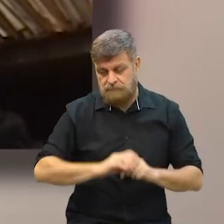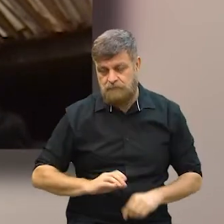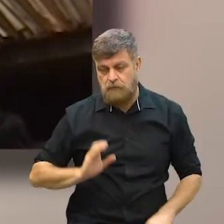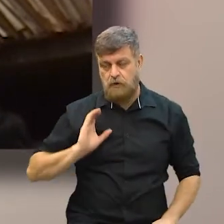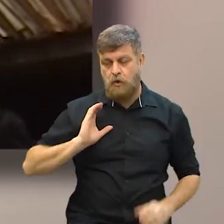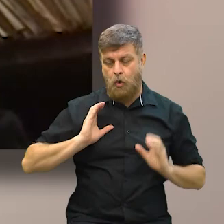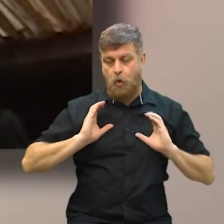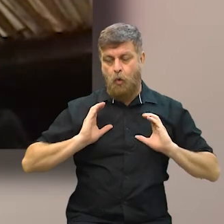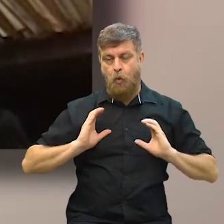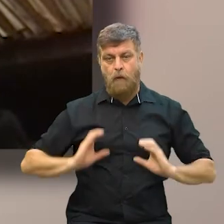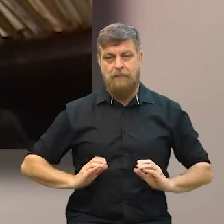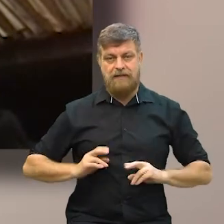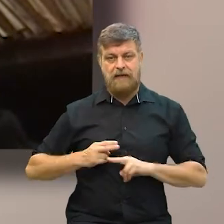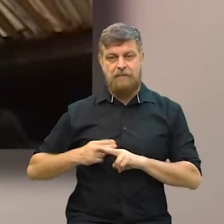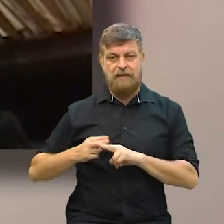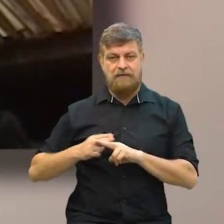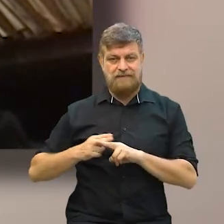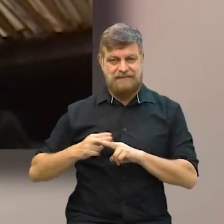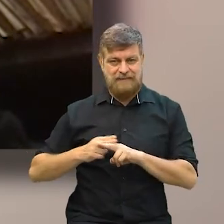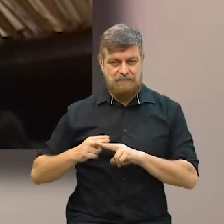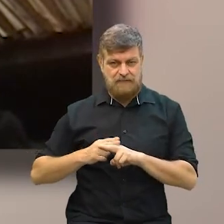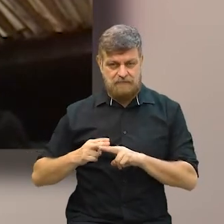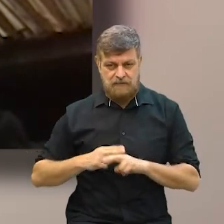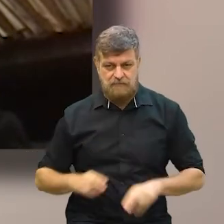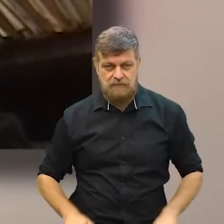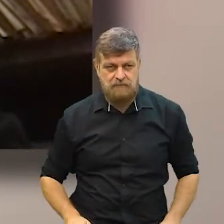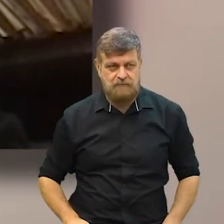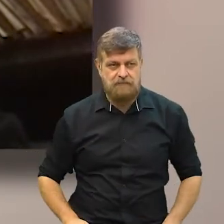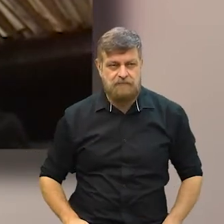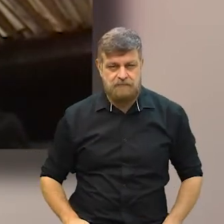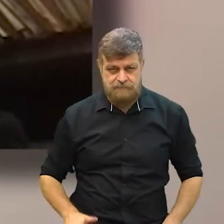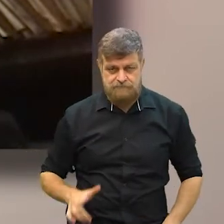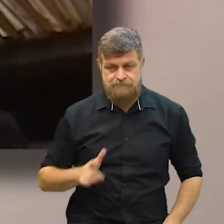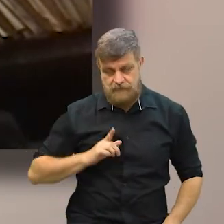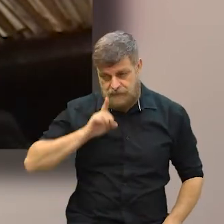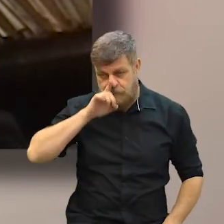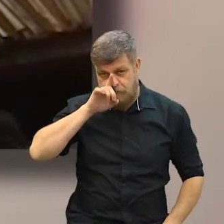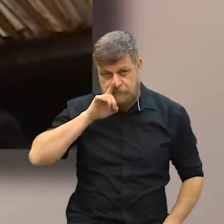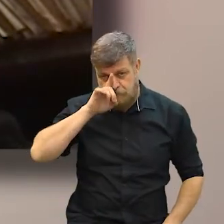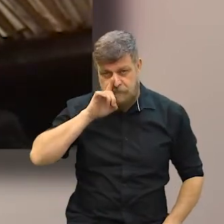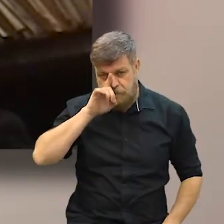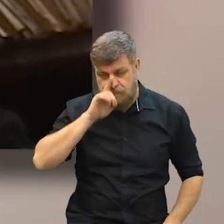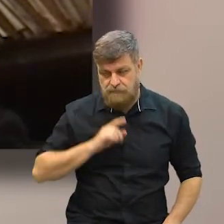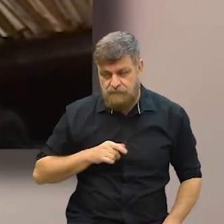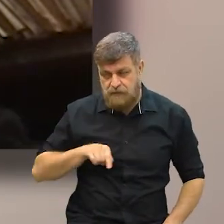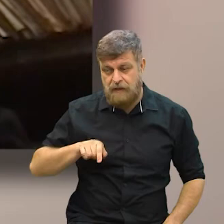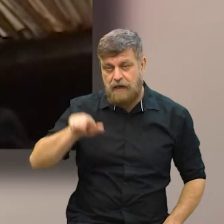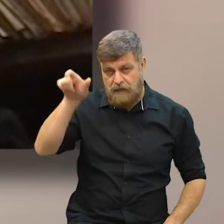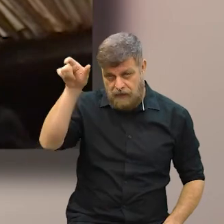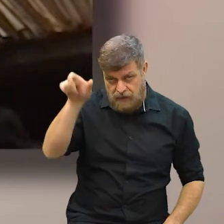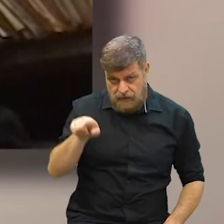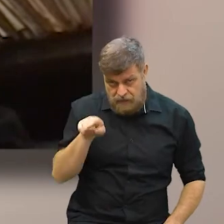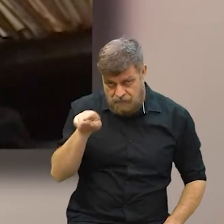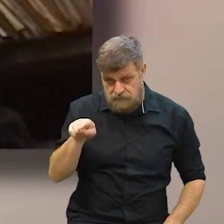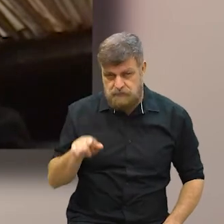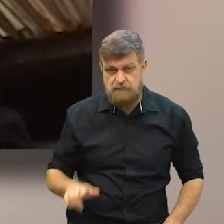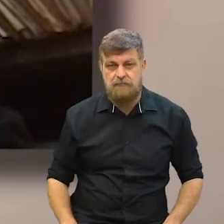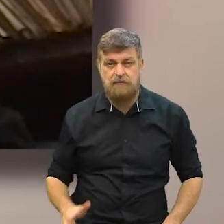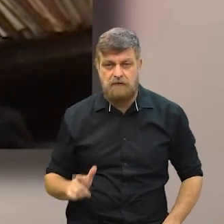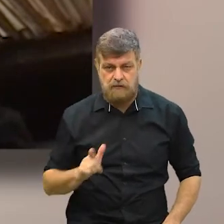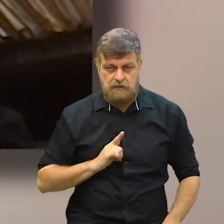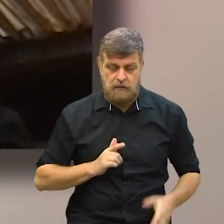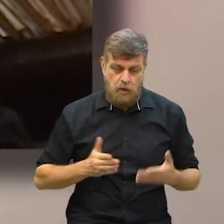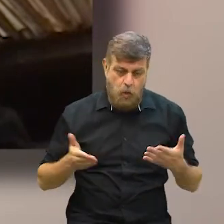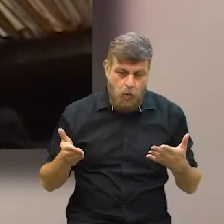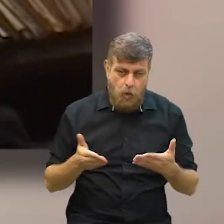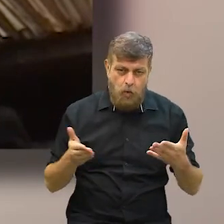têm comportamento sexual necessariamente de risco. Essas pessoas,